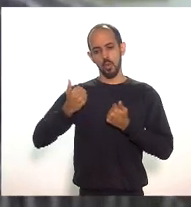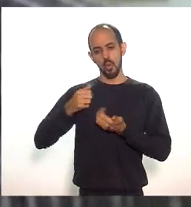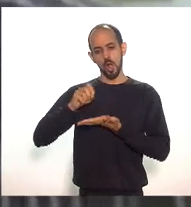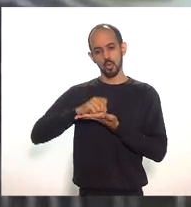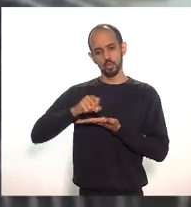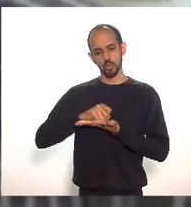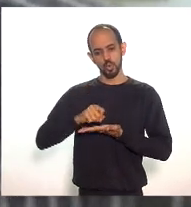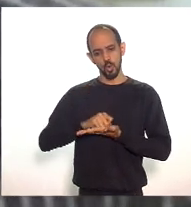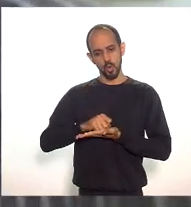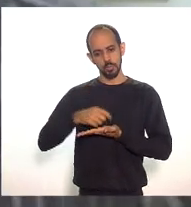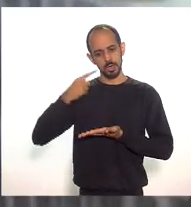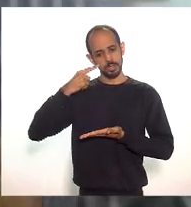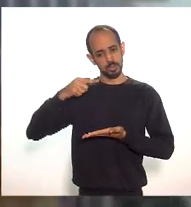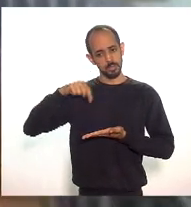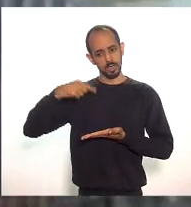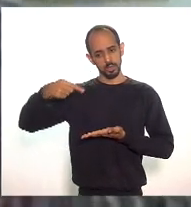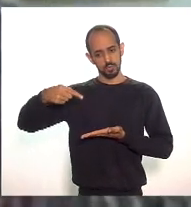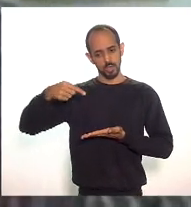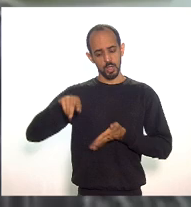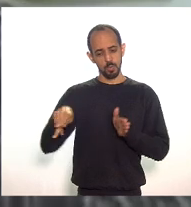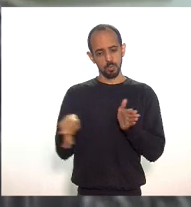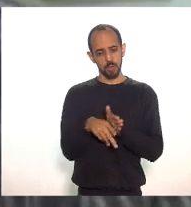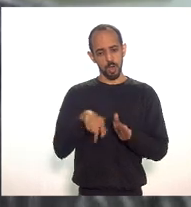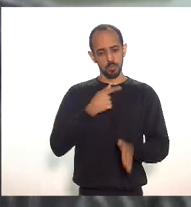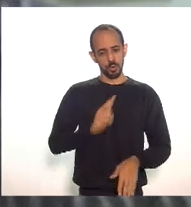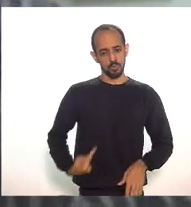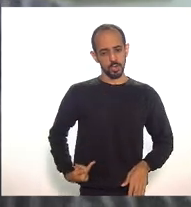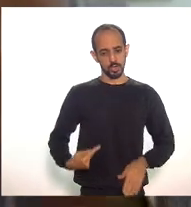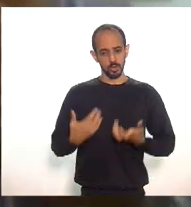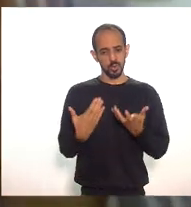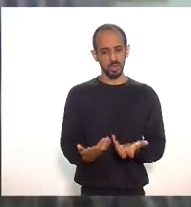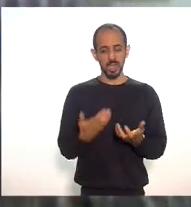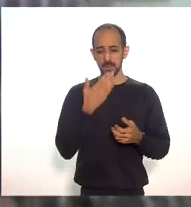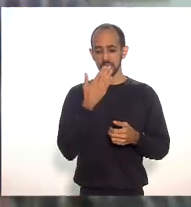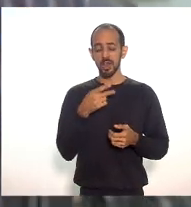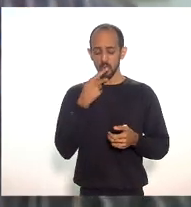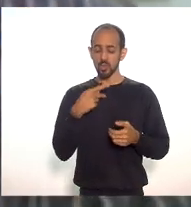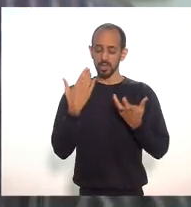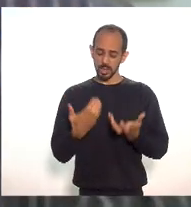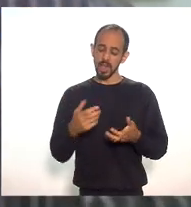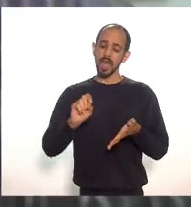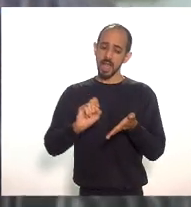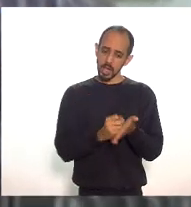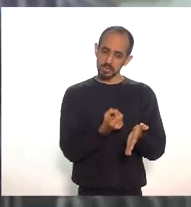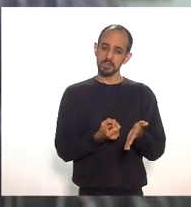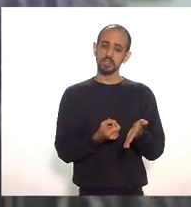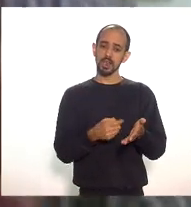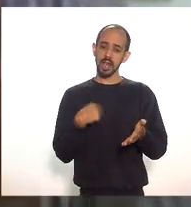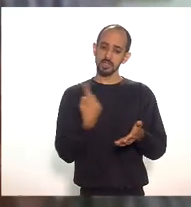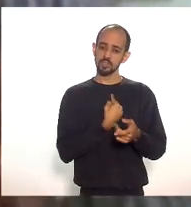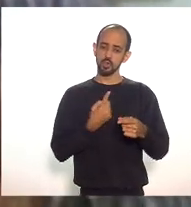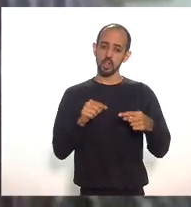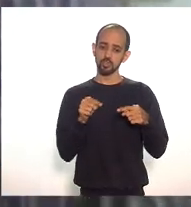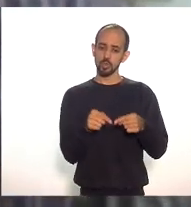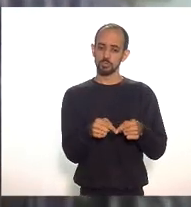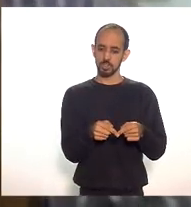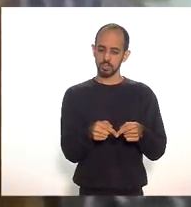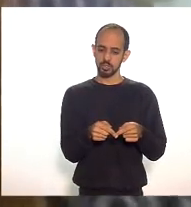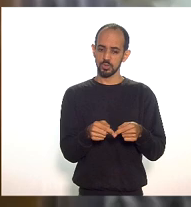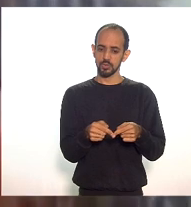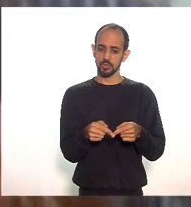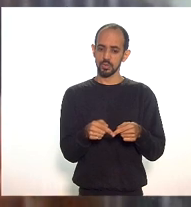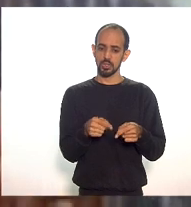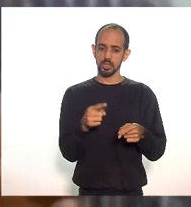de semana que vem o próprio Governador pediu e quer funcionar esse objetivo nosso acabar